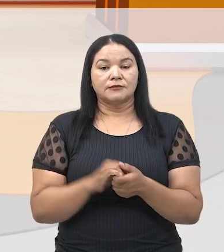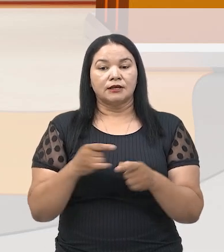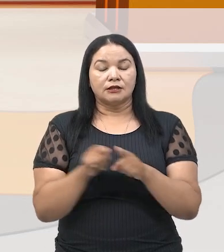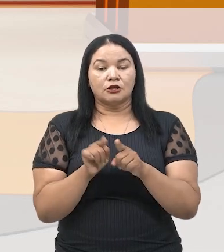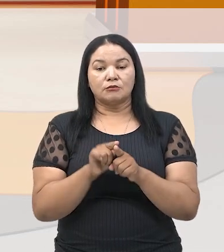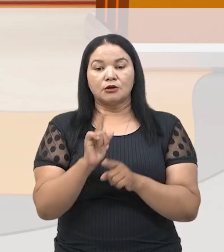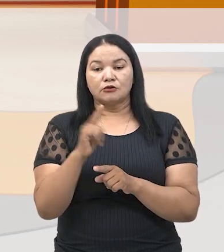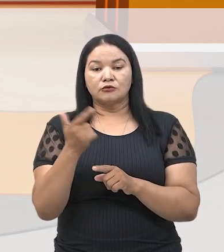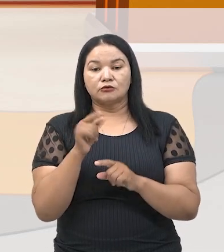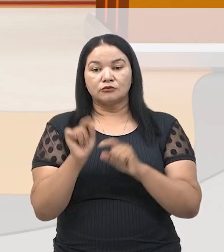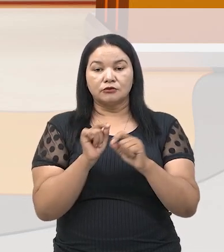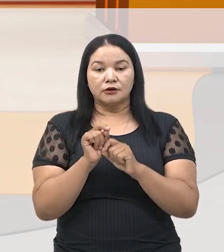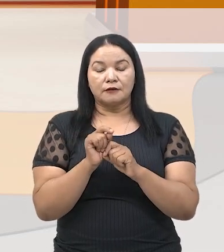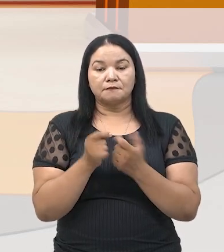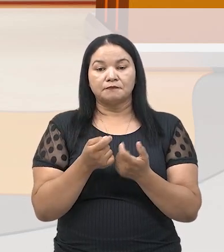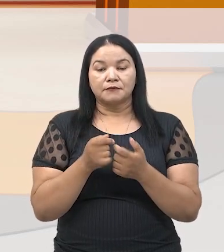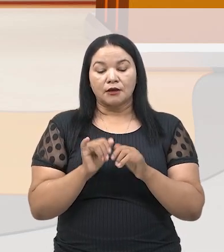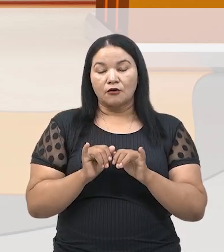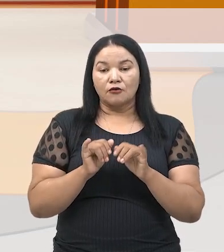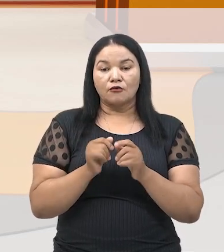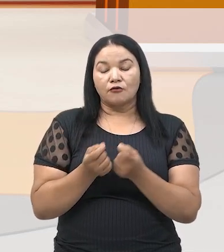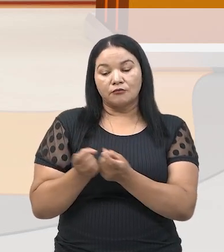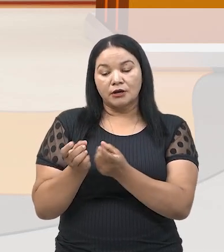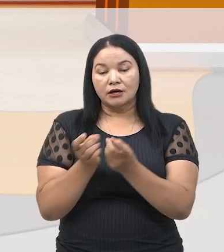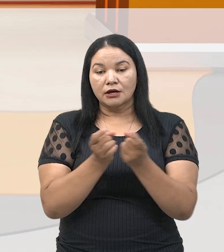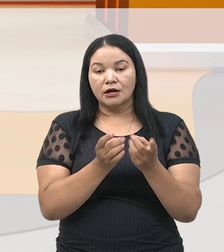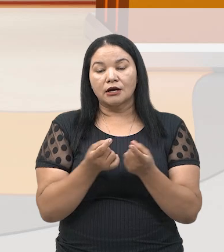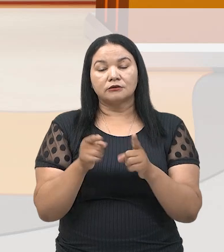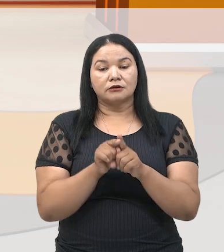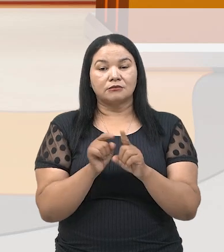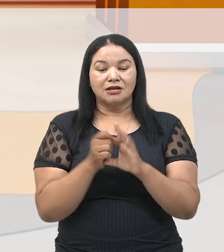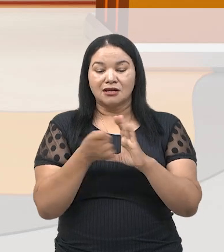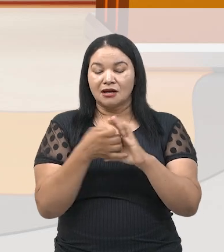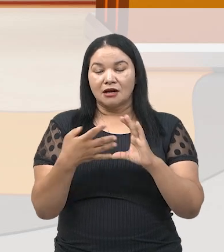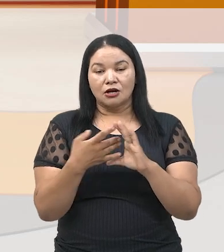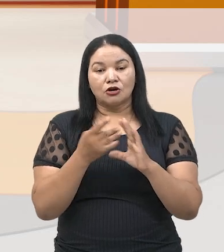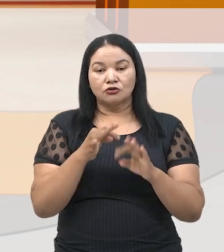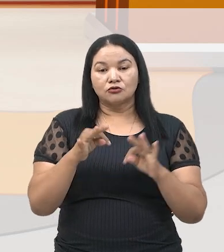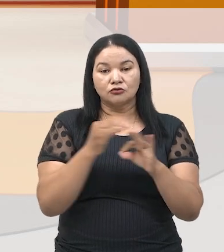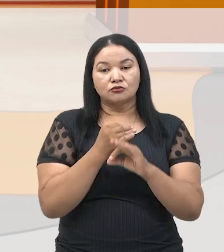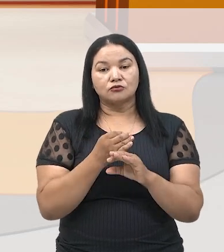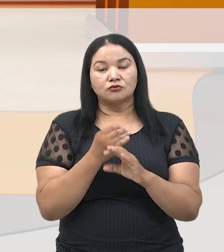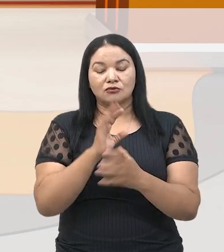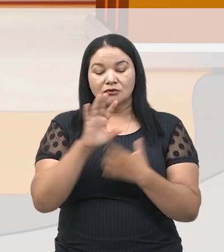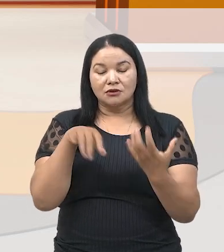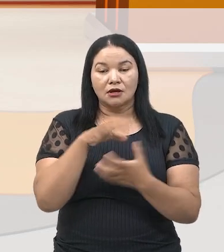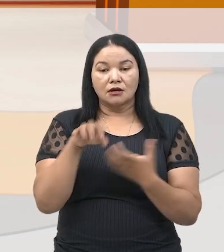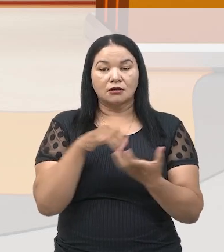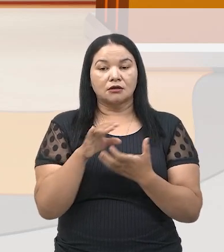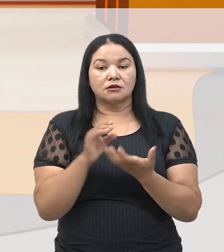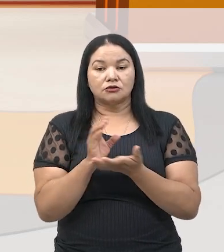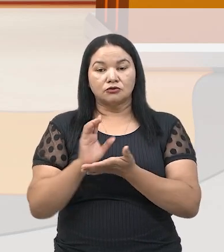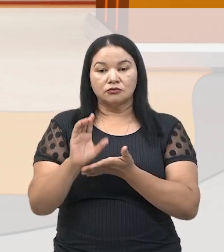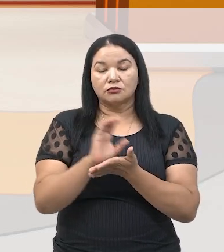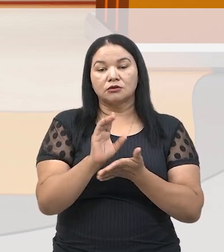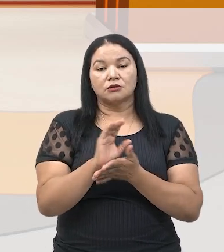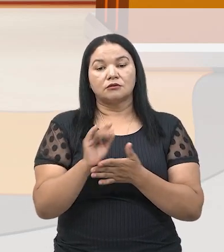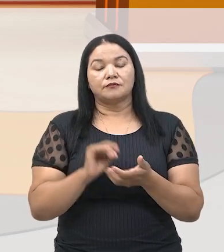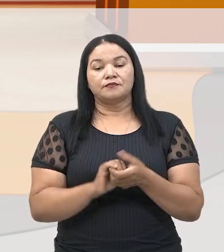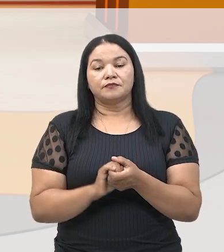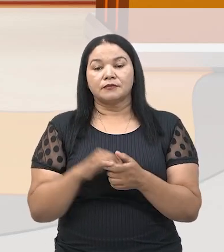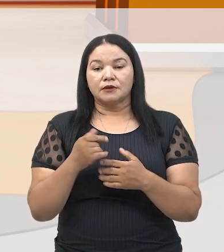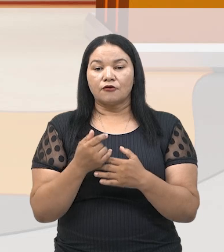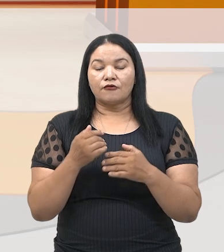especulativo em alta, né? Então, essas são as características dessa crise do encilhamento. Quando se fala aí na relação